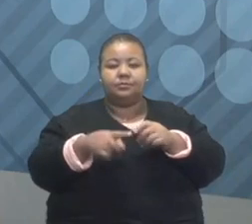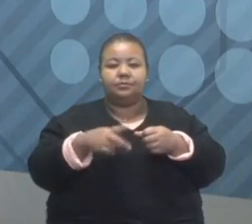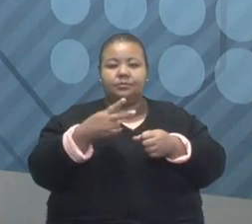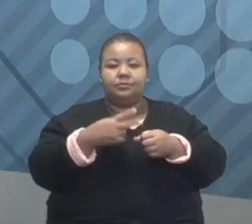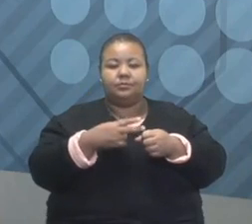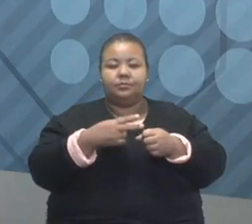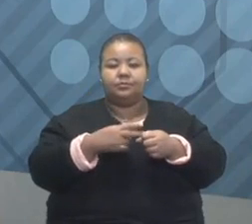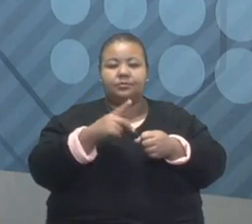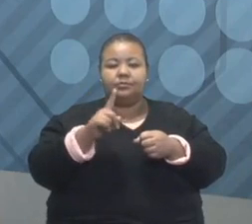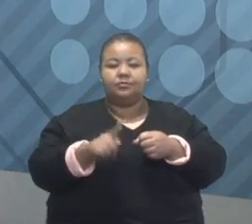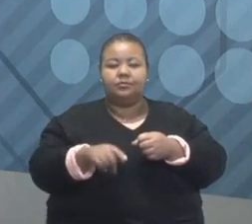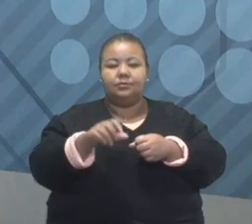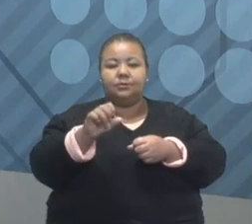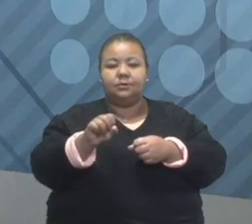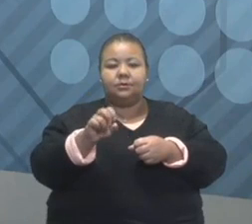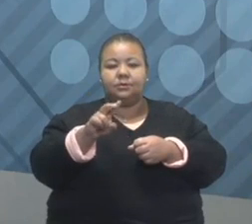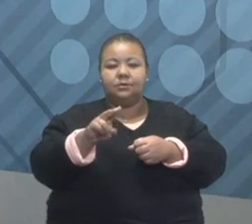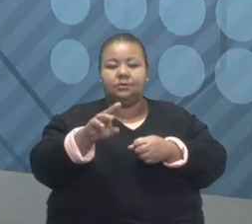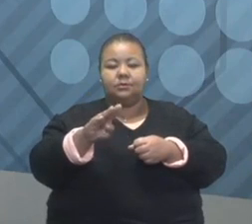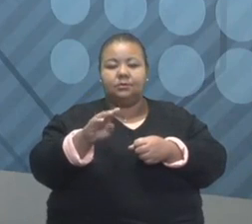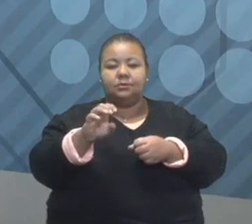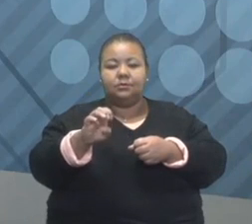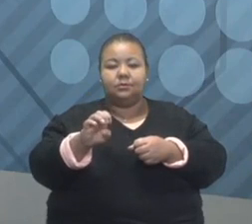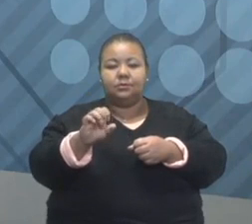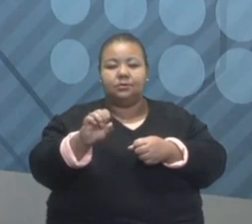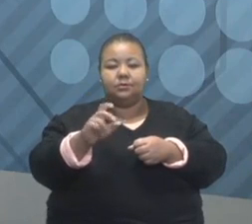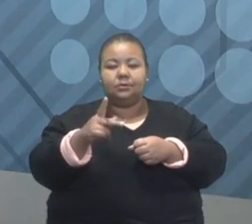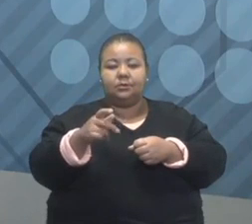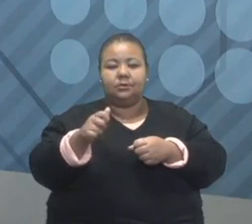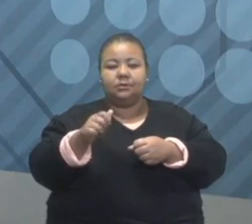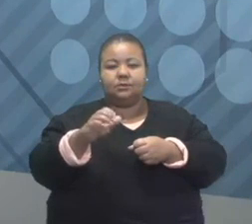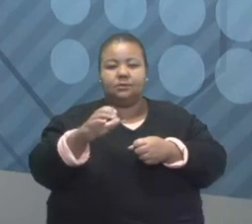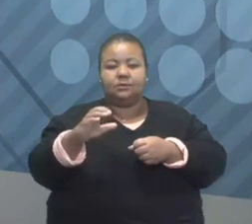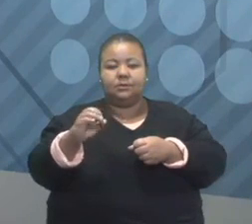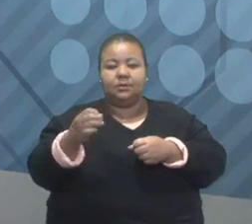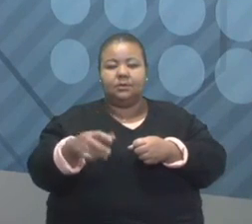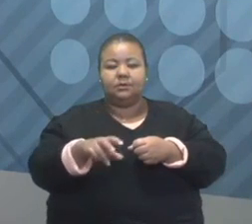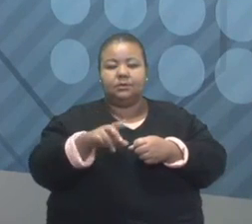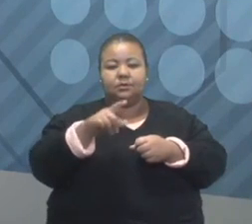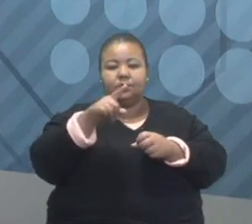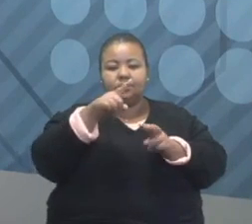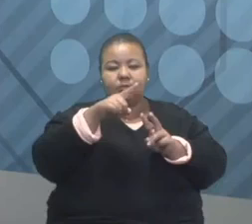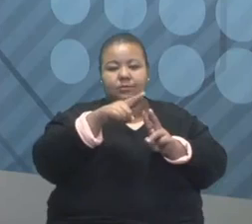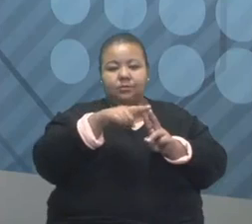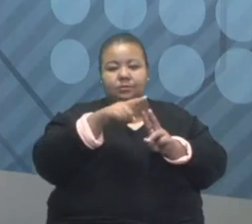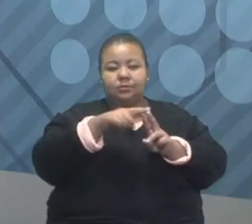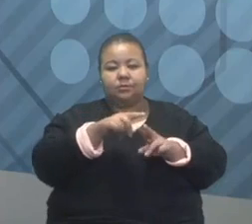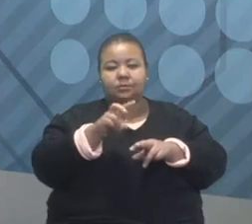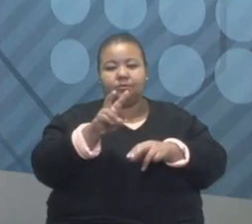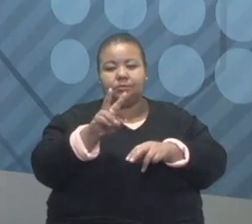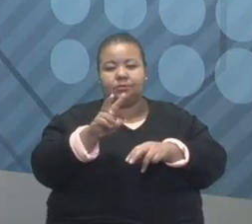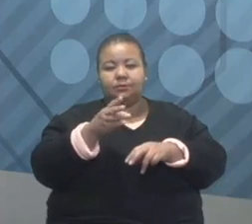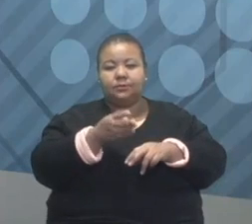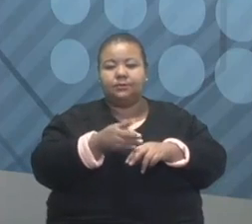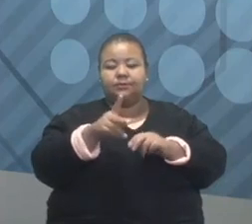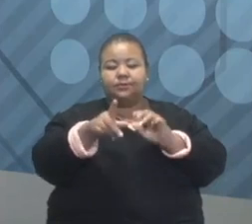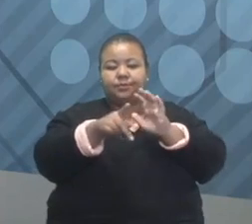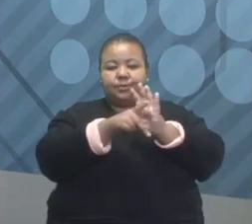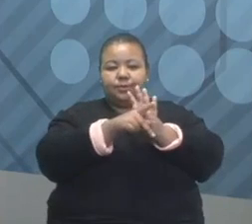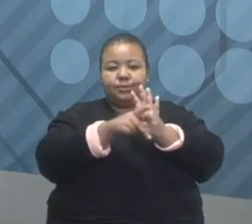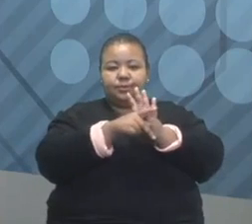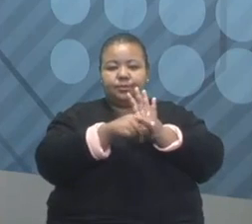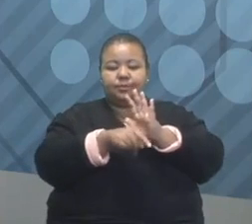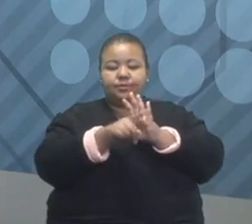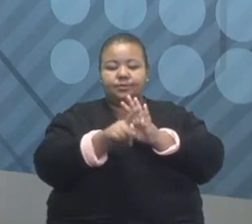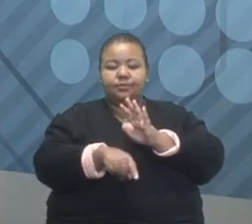ele é um subespaço do nosso espaço vetorial V, ou seja, do domínio da transformação linear. Então, ele faz parte,